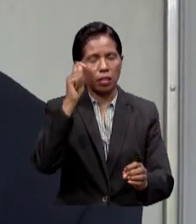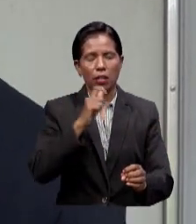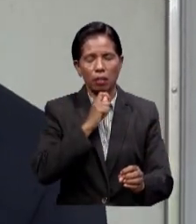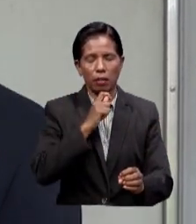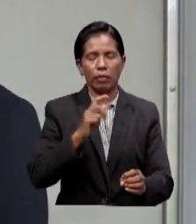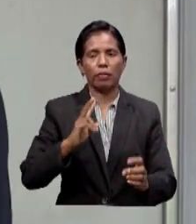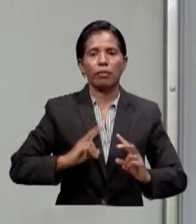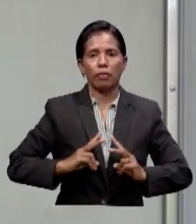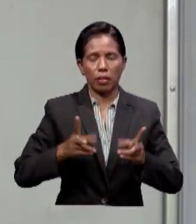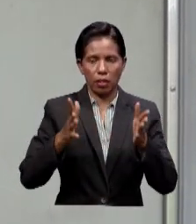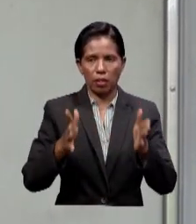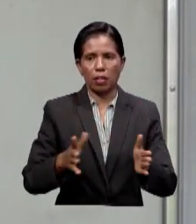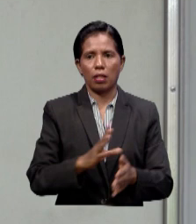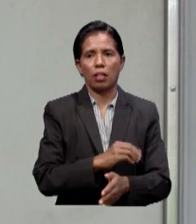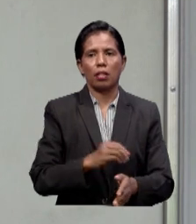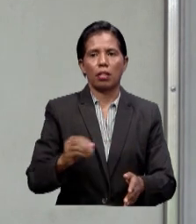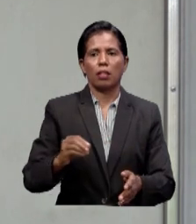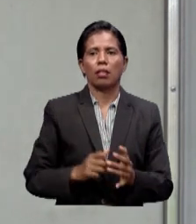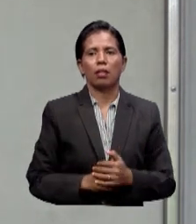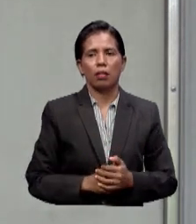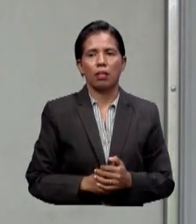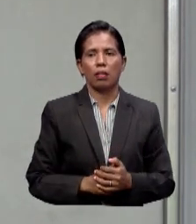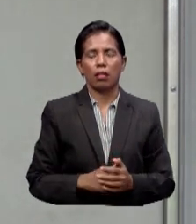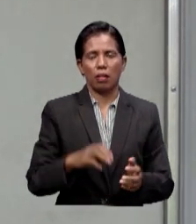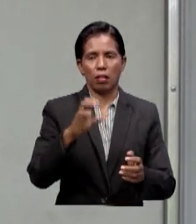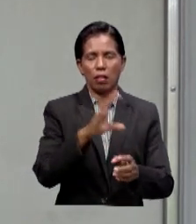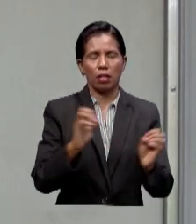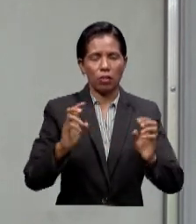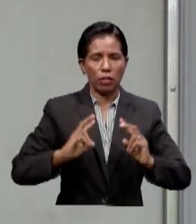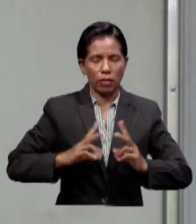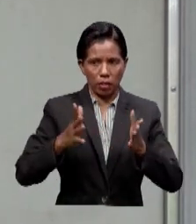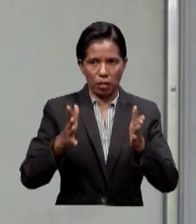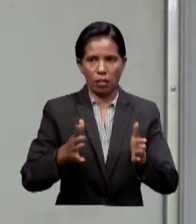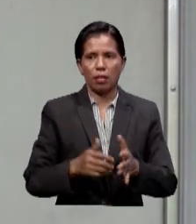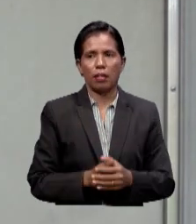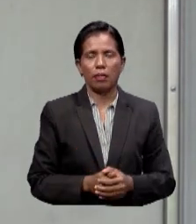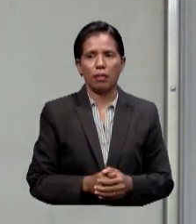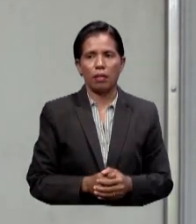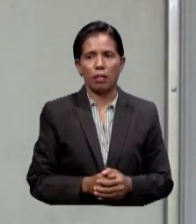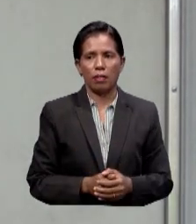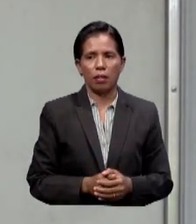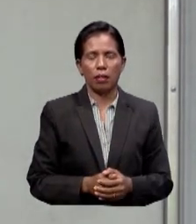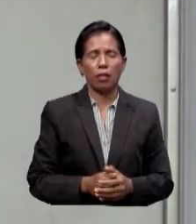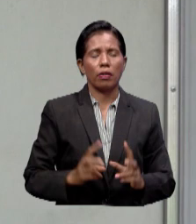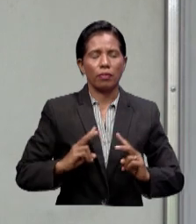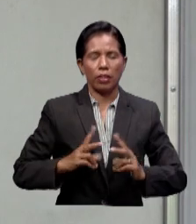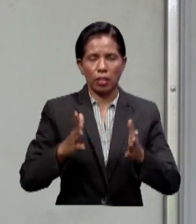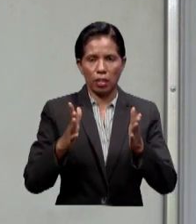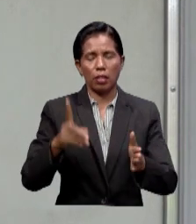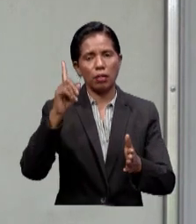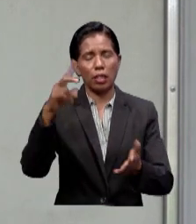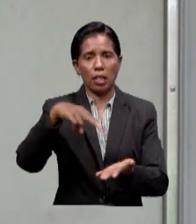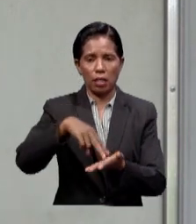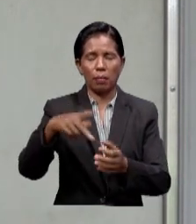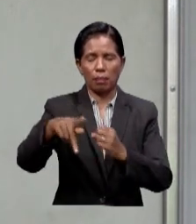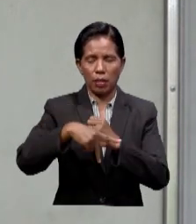PLP mus la reconhece kata ma un LCT PLP ne vane laos veterano ne ve veterano ida hanesan